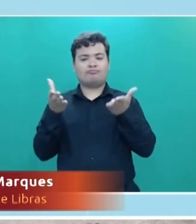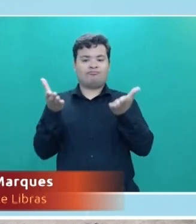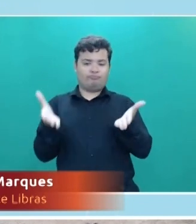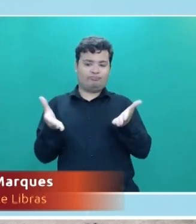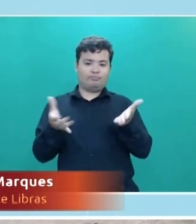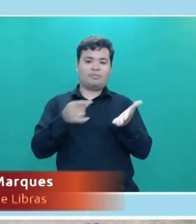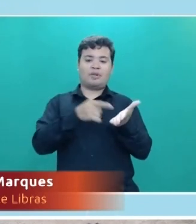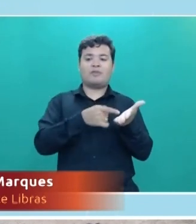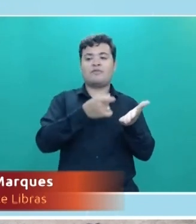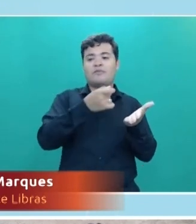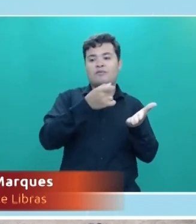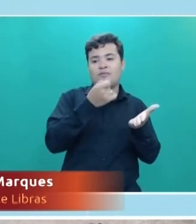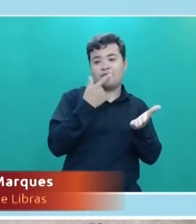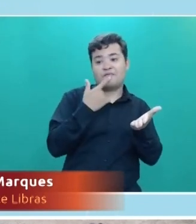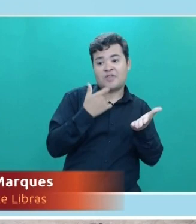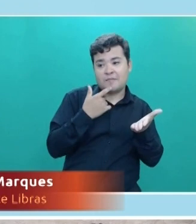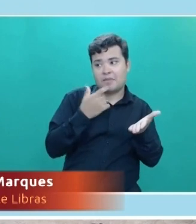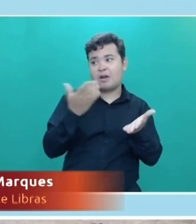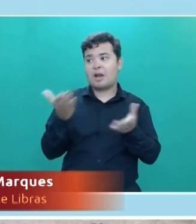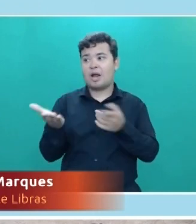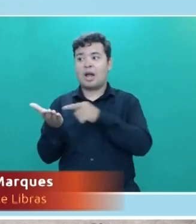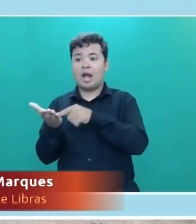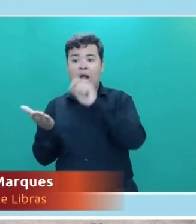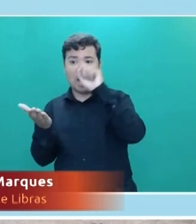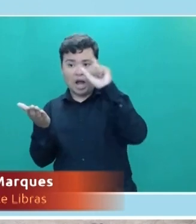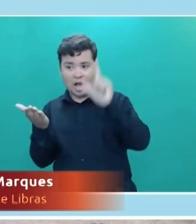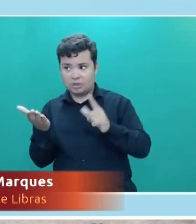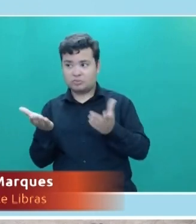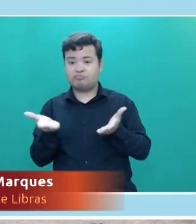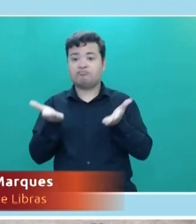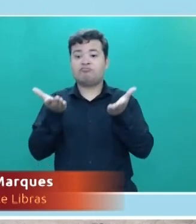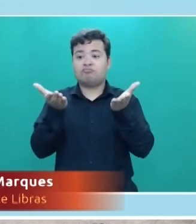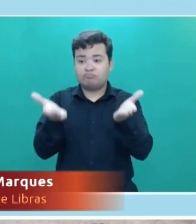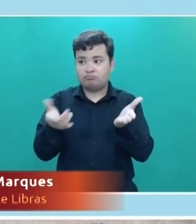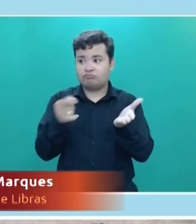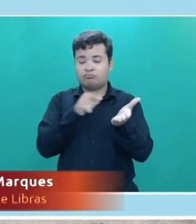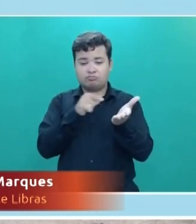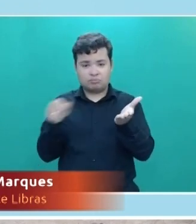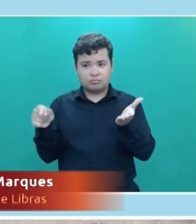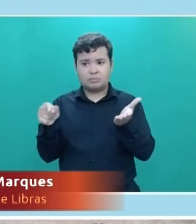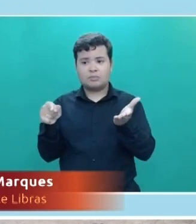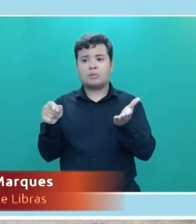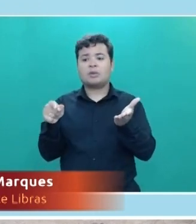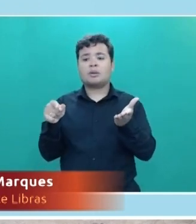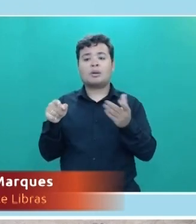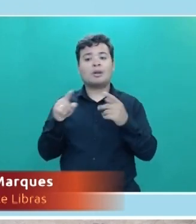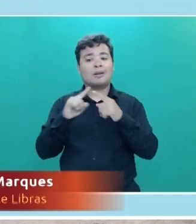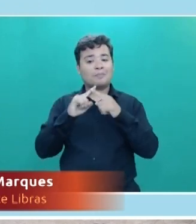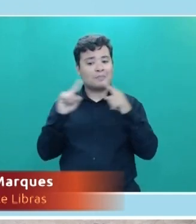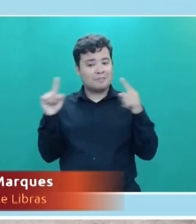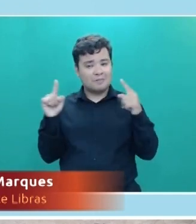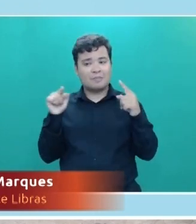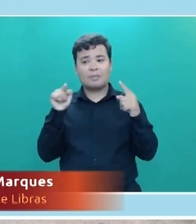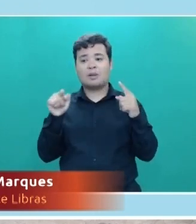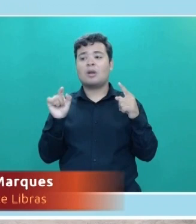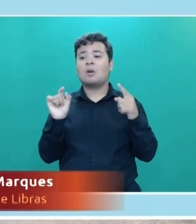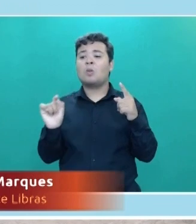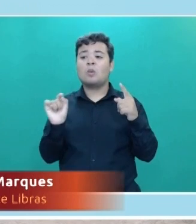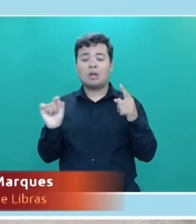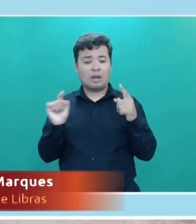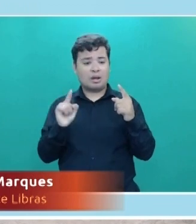vai te oferecer diferentes formas de ver a realidade, para um movimento que muito provavelmente vê com maus olhos,